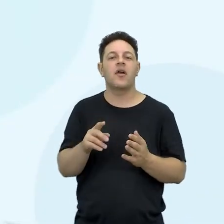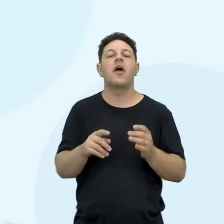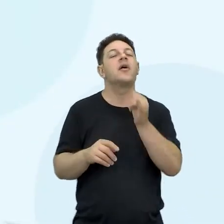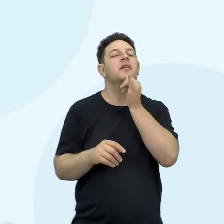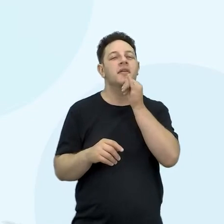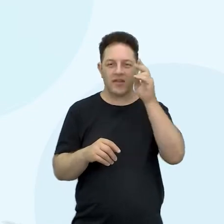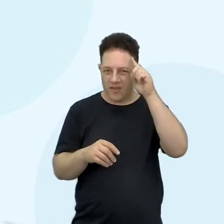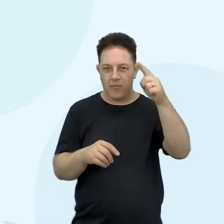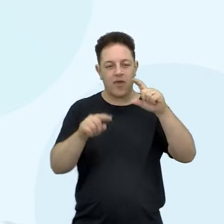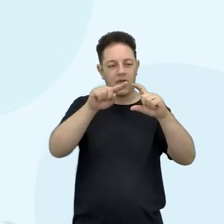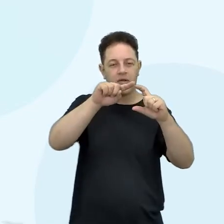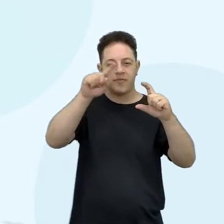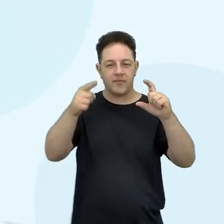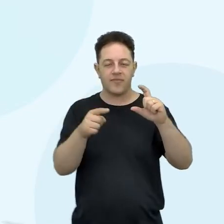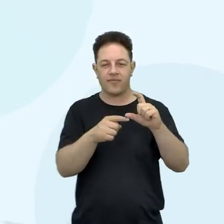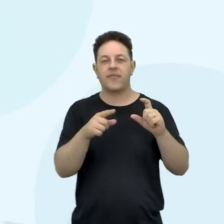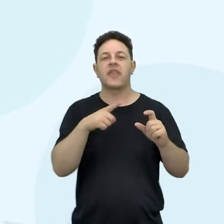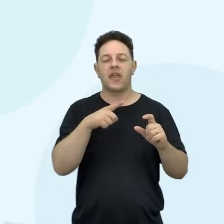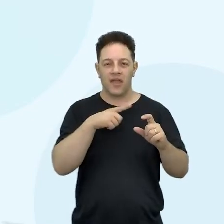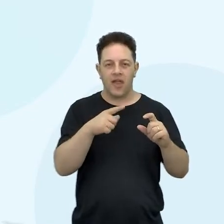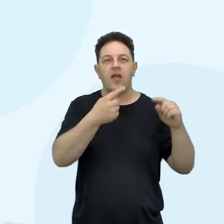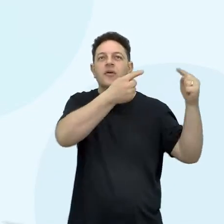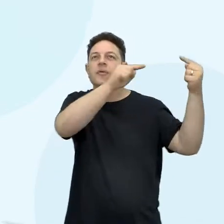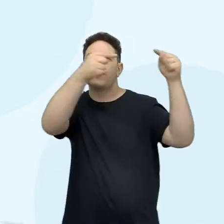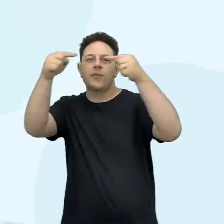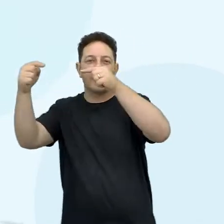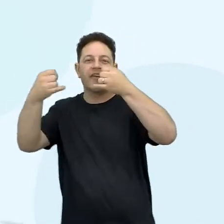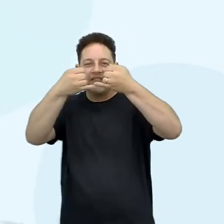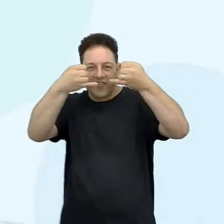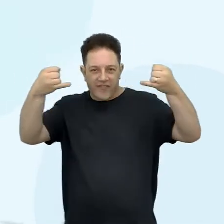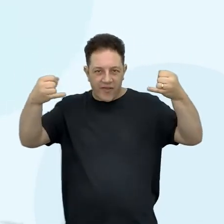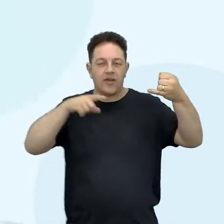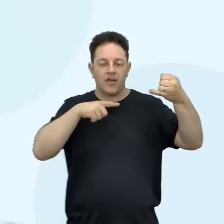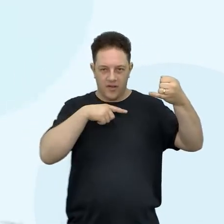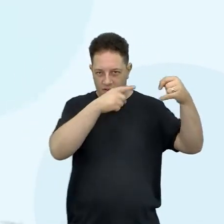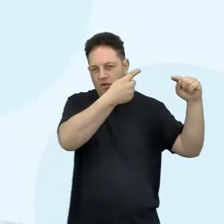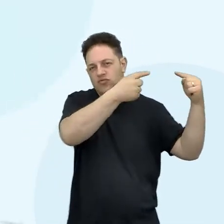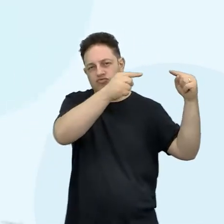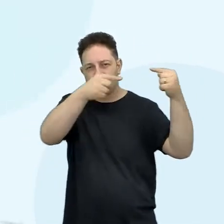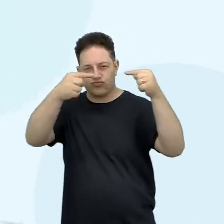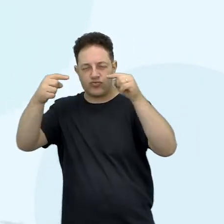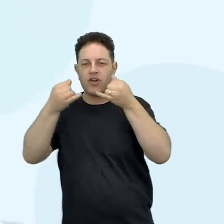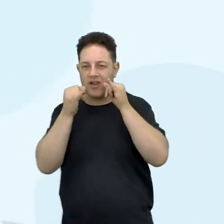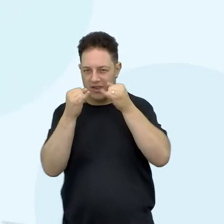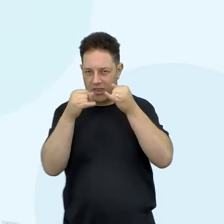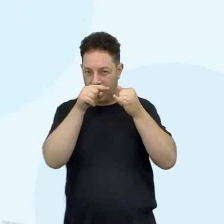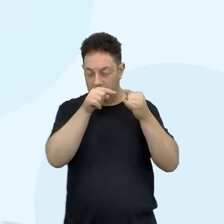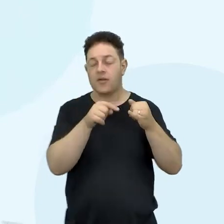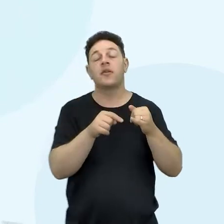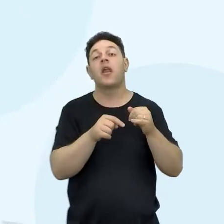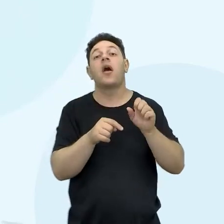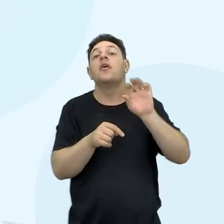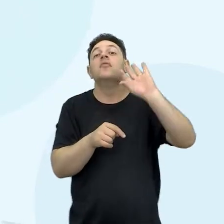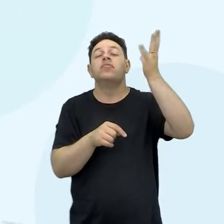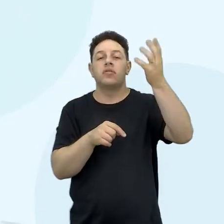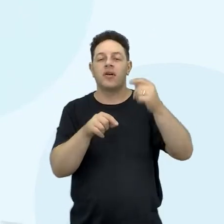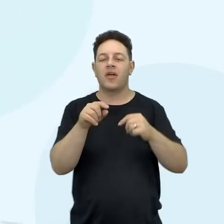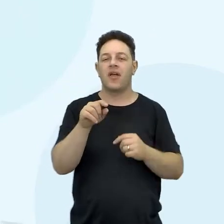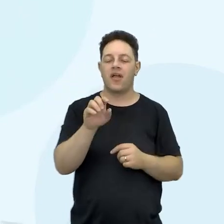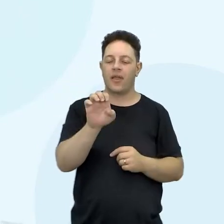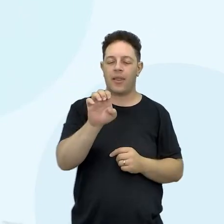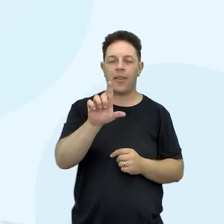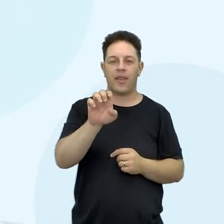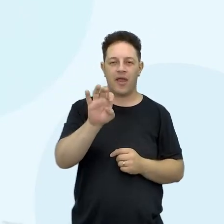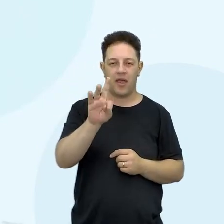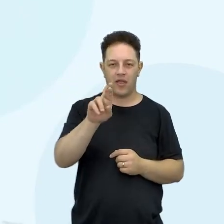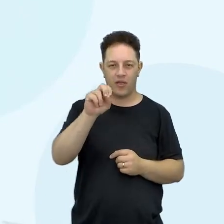quando circulam na nossa rede aí pelos fios, tem a corrente elétrica, e se por acaso esses elétrons,